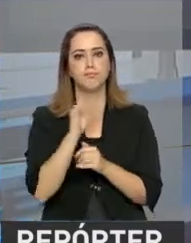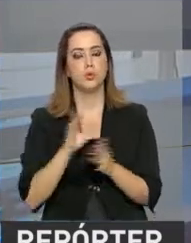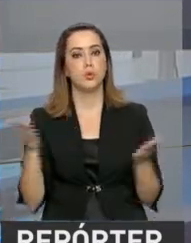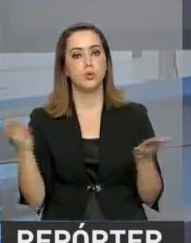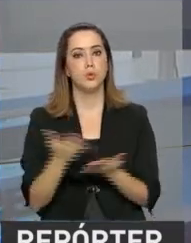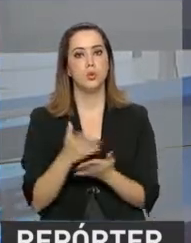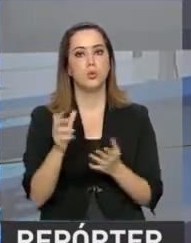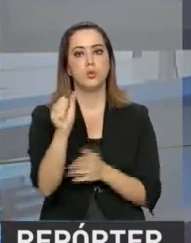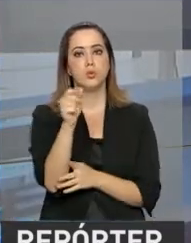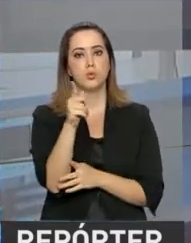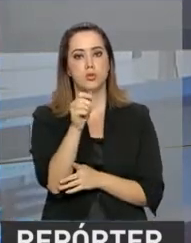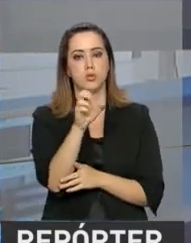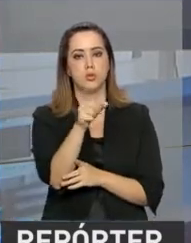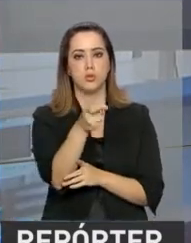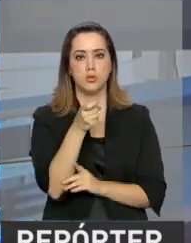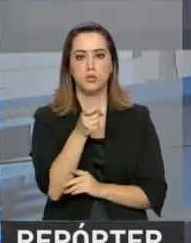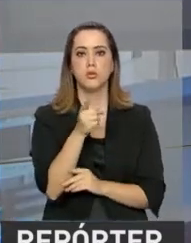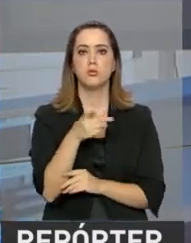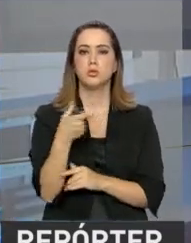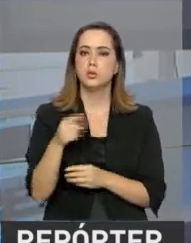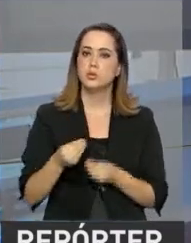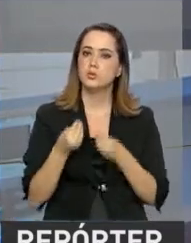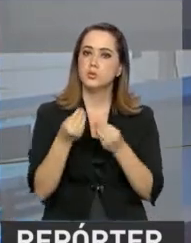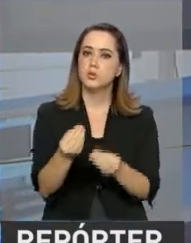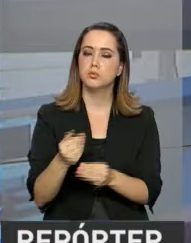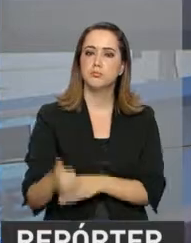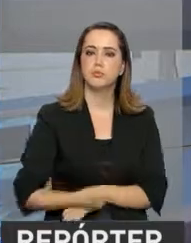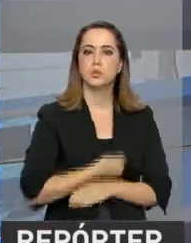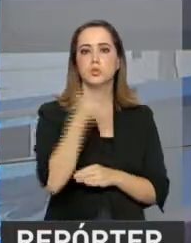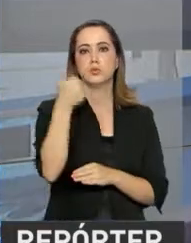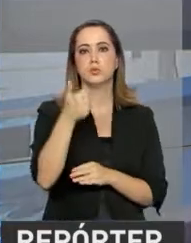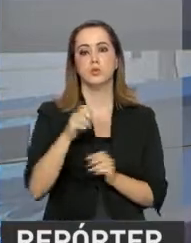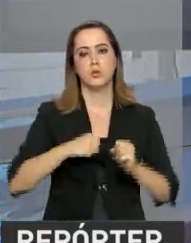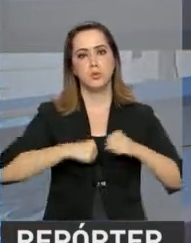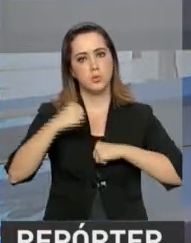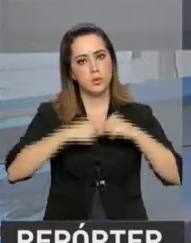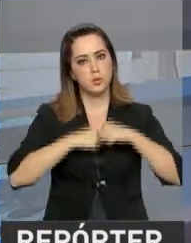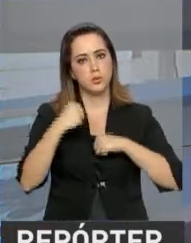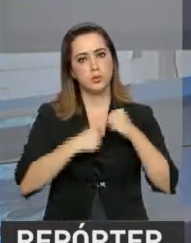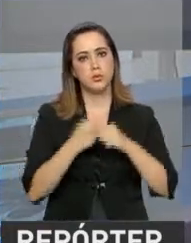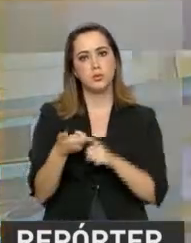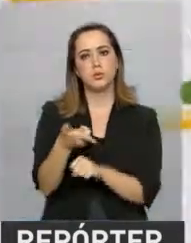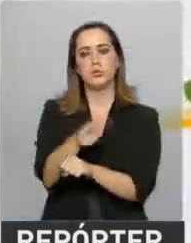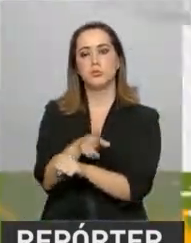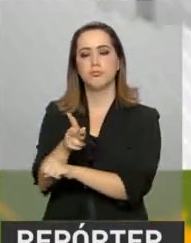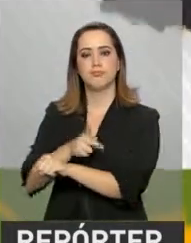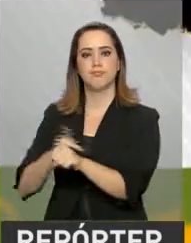deu mais um passo para fortalecer a indústria vinícola brasileira no mercado internacional.